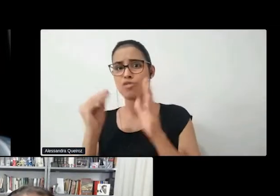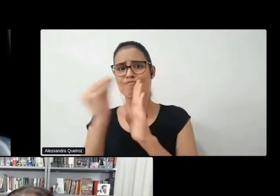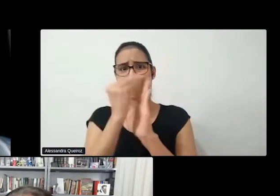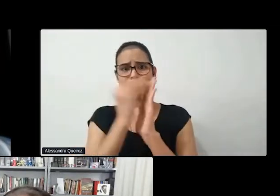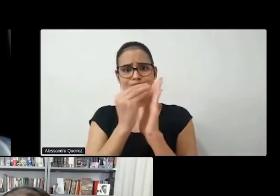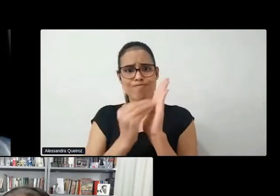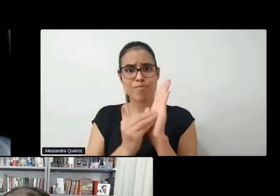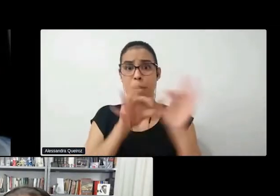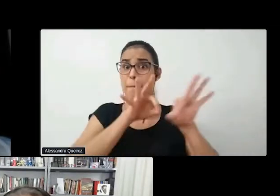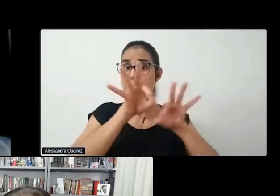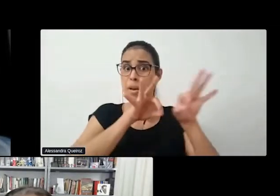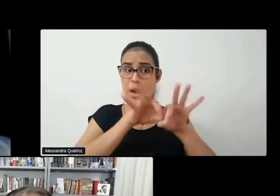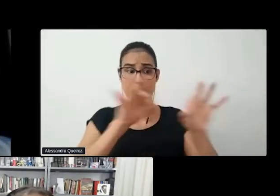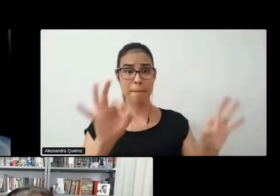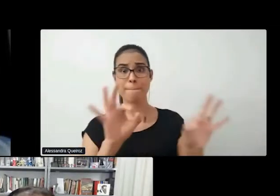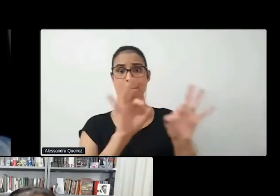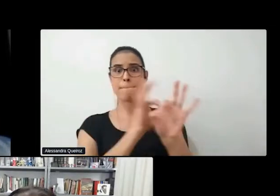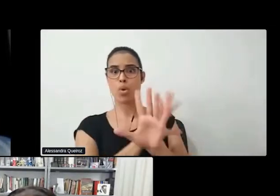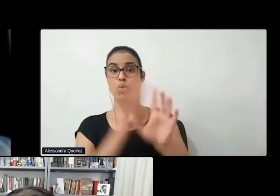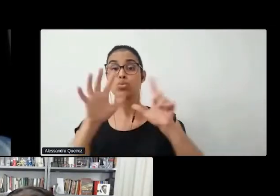as pessoas poderem,